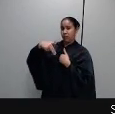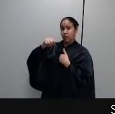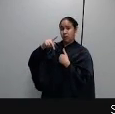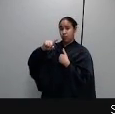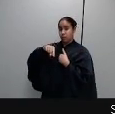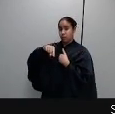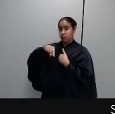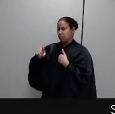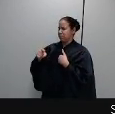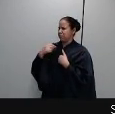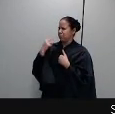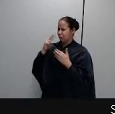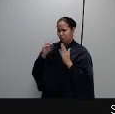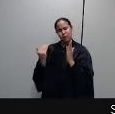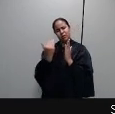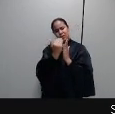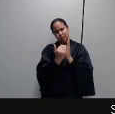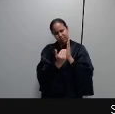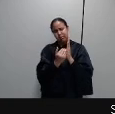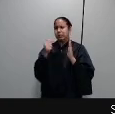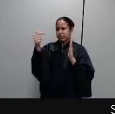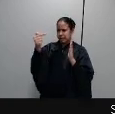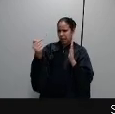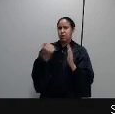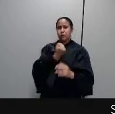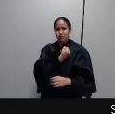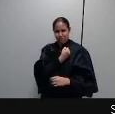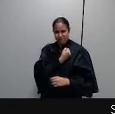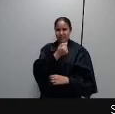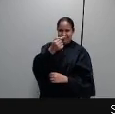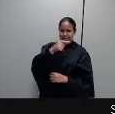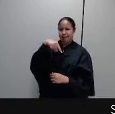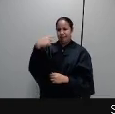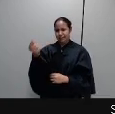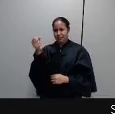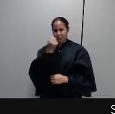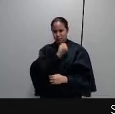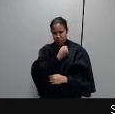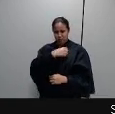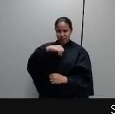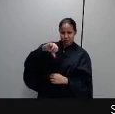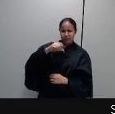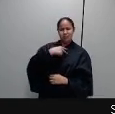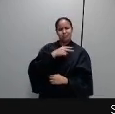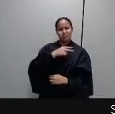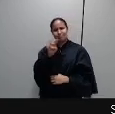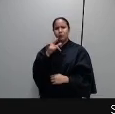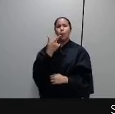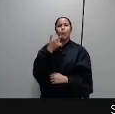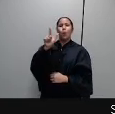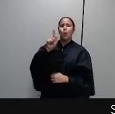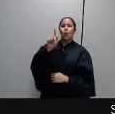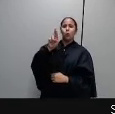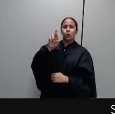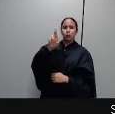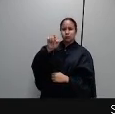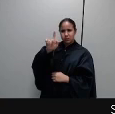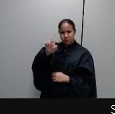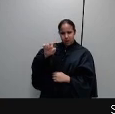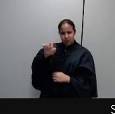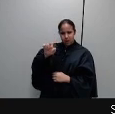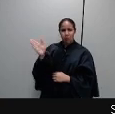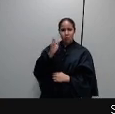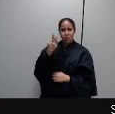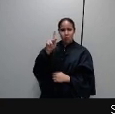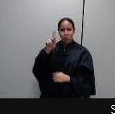vi que tinha um destaque domistuque não destaque que aguardava o seria a manifestação do nicotina mas aqui